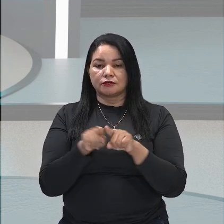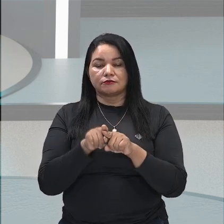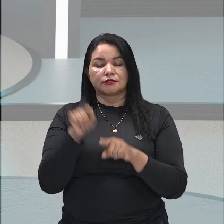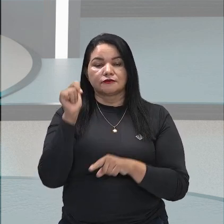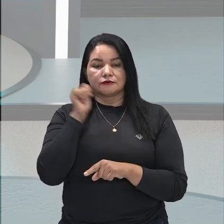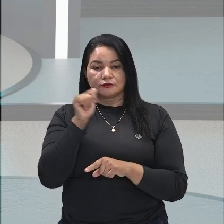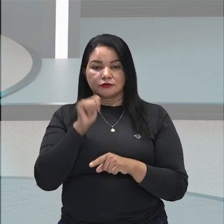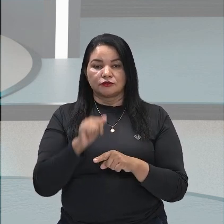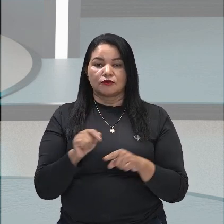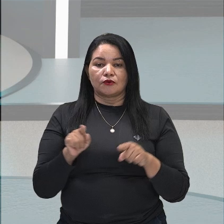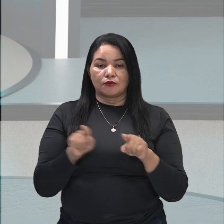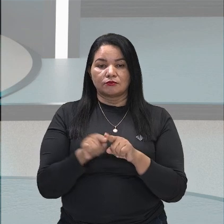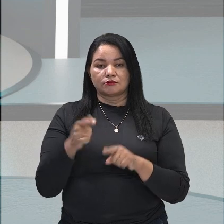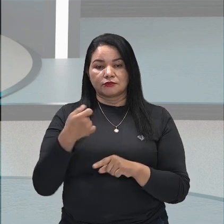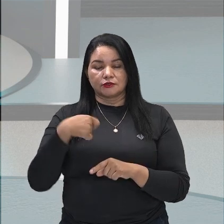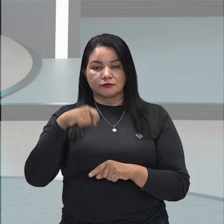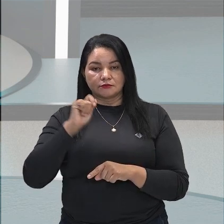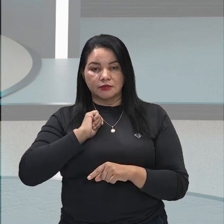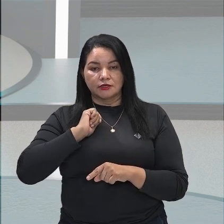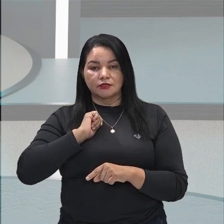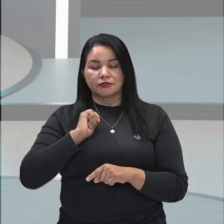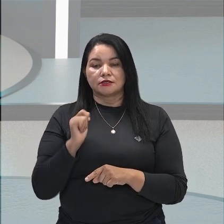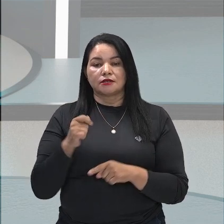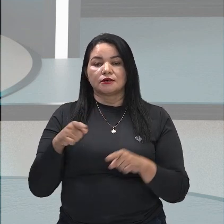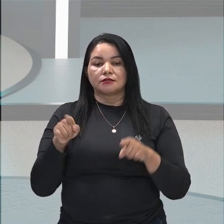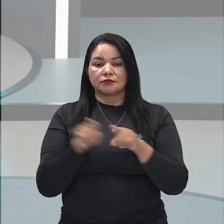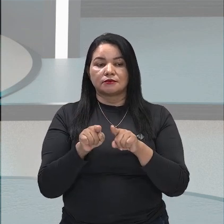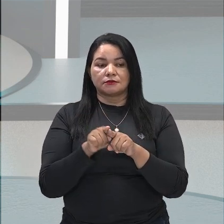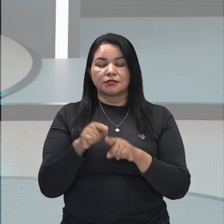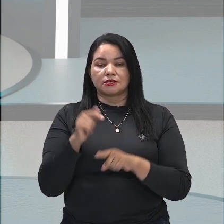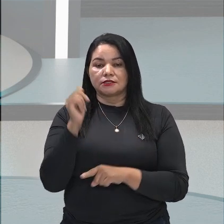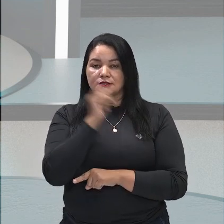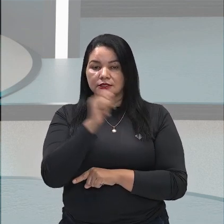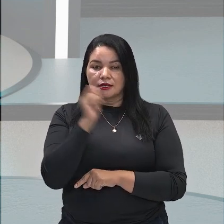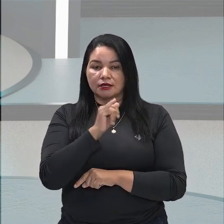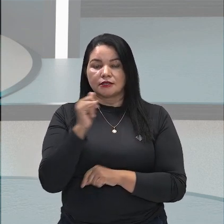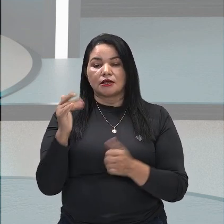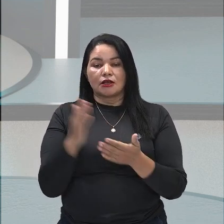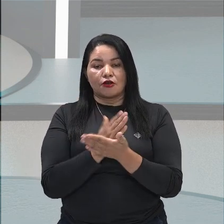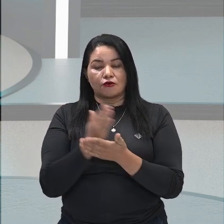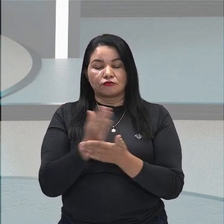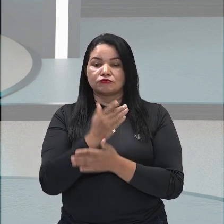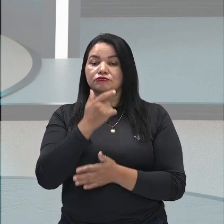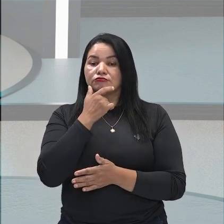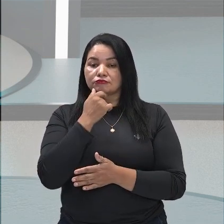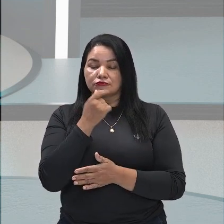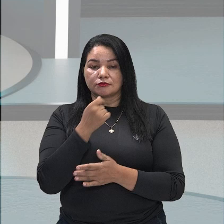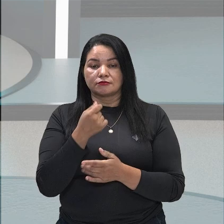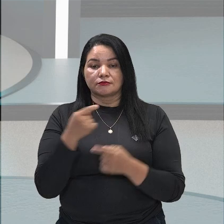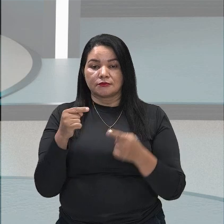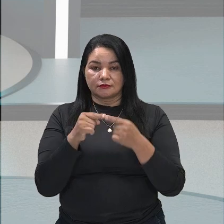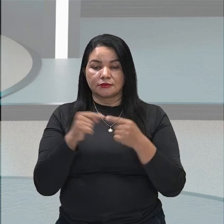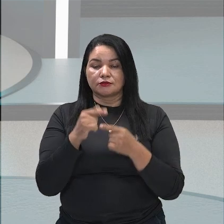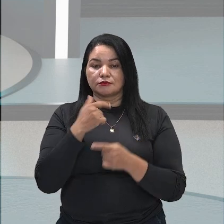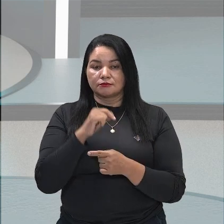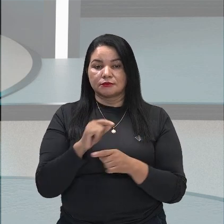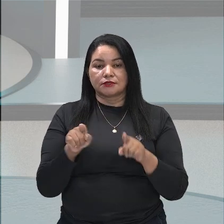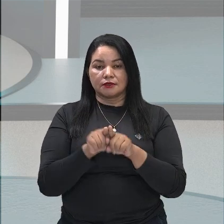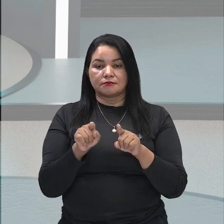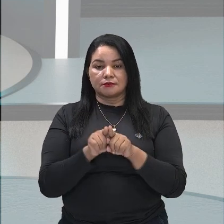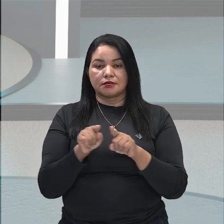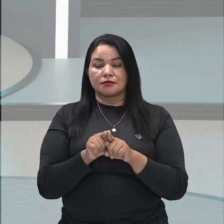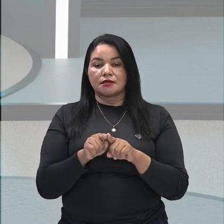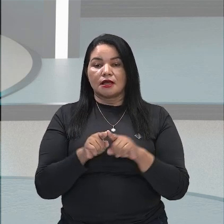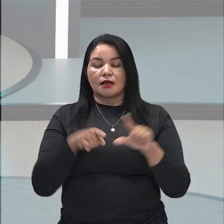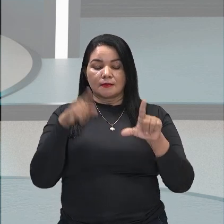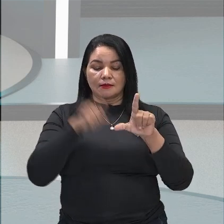como Espanha, Itália, e aí entra o Congo, que vai ser masculino, e as letras do alfabeto.